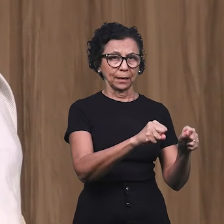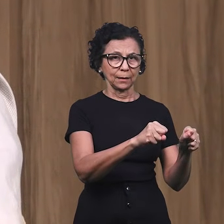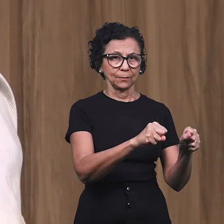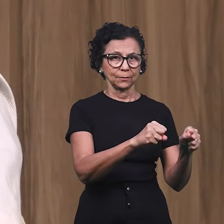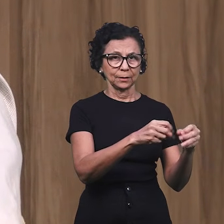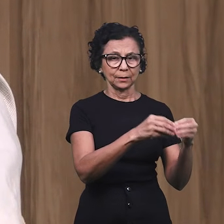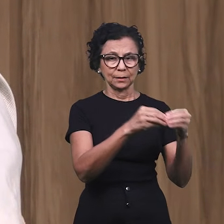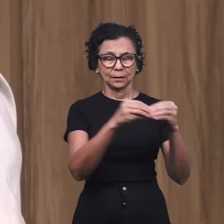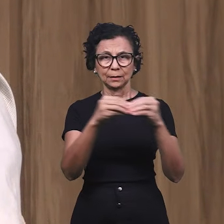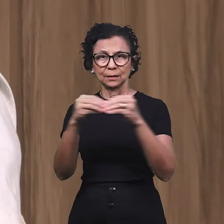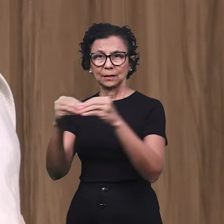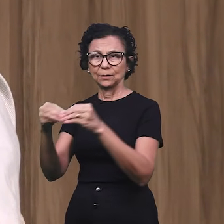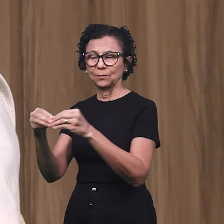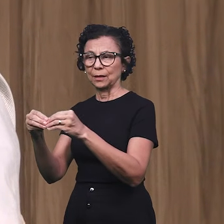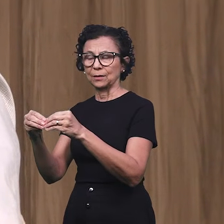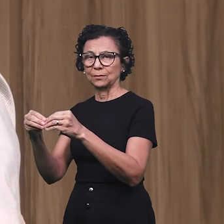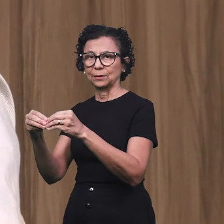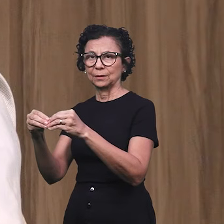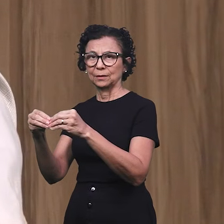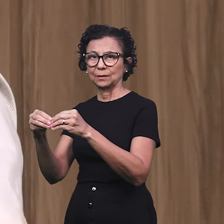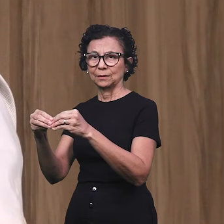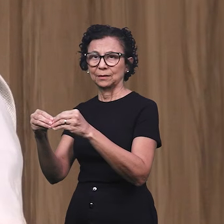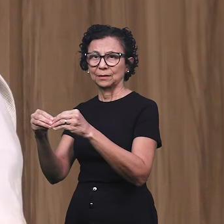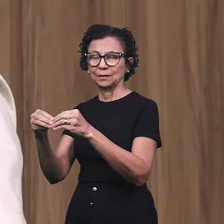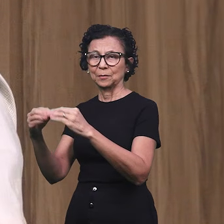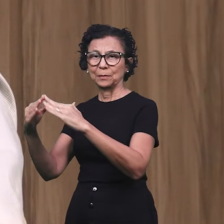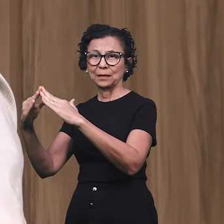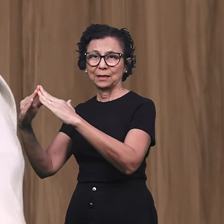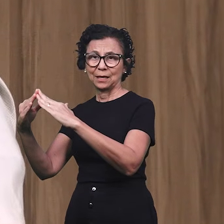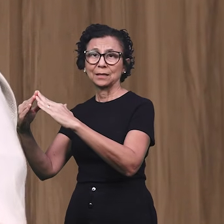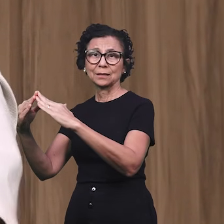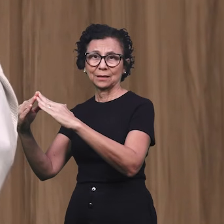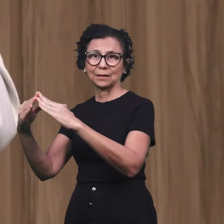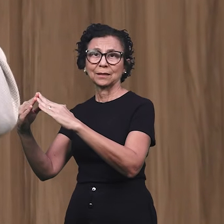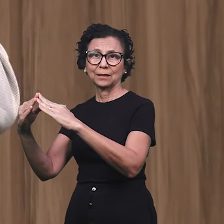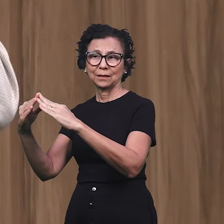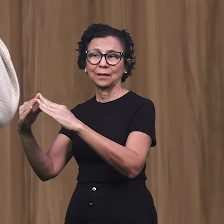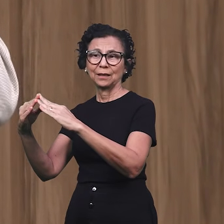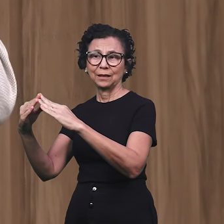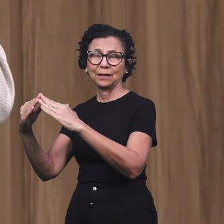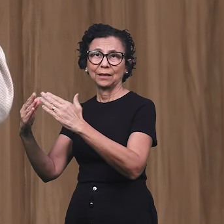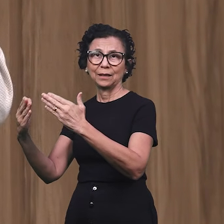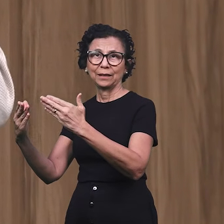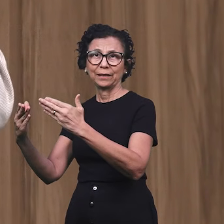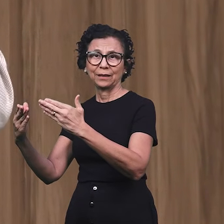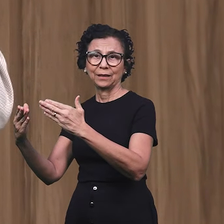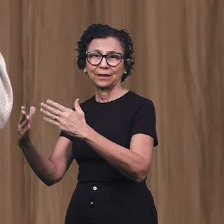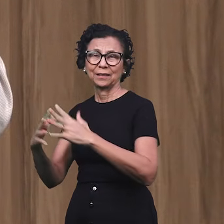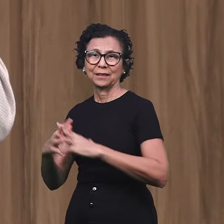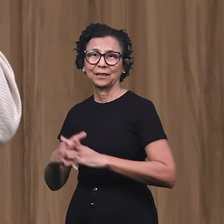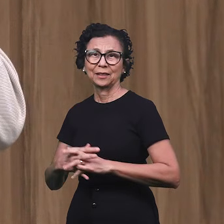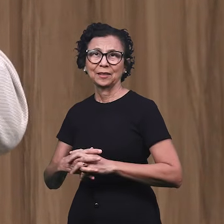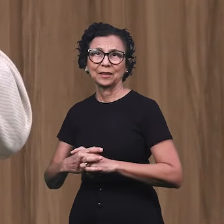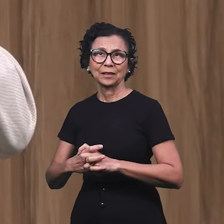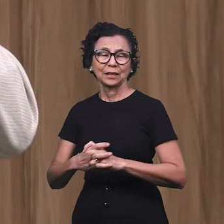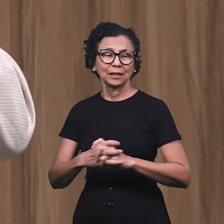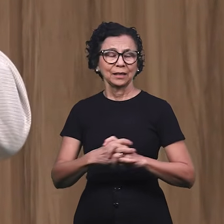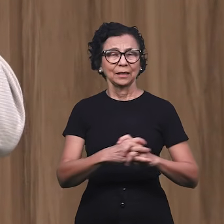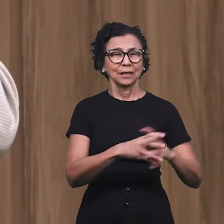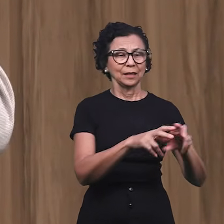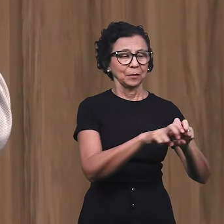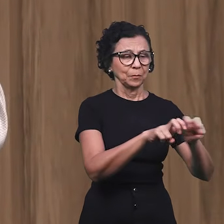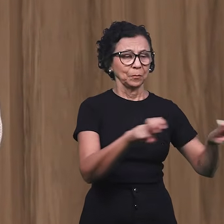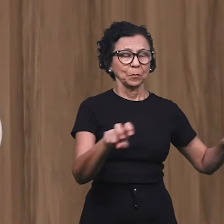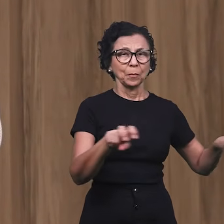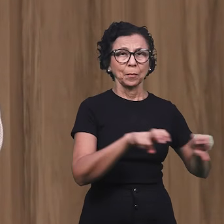casa de vocês vai ser a extensão da igreja. Aleluia. No dom,